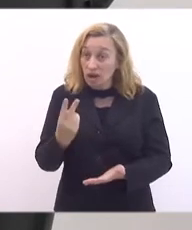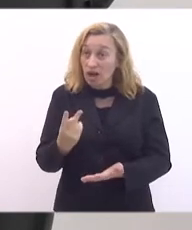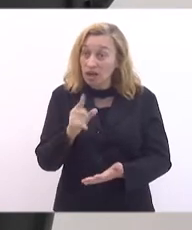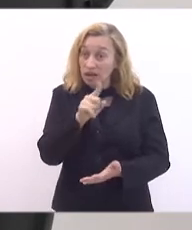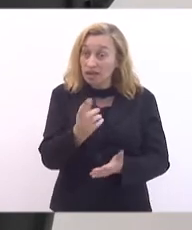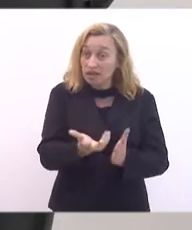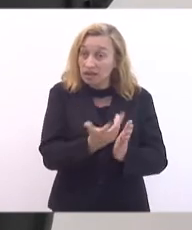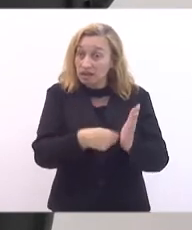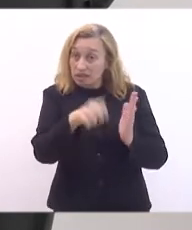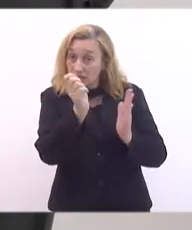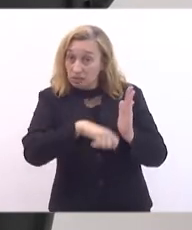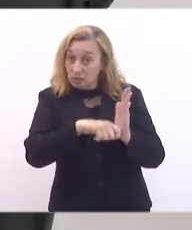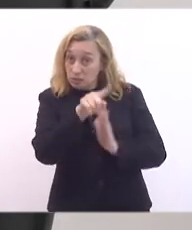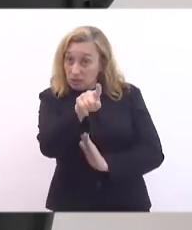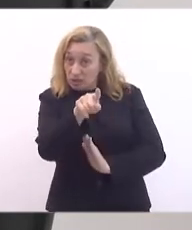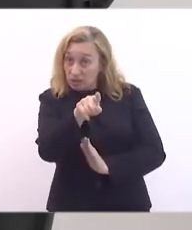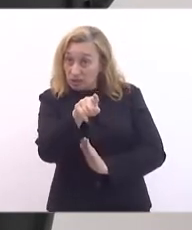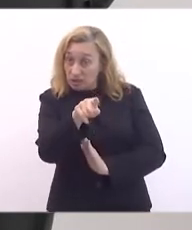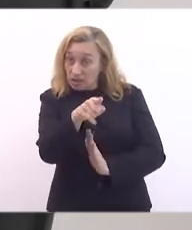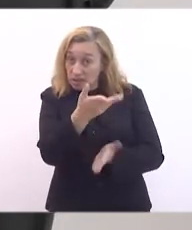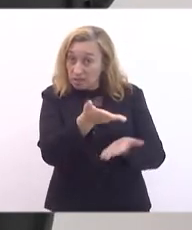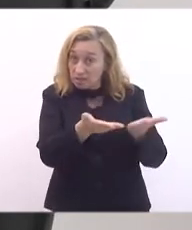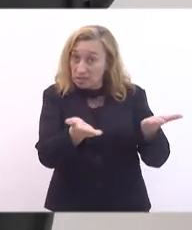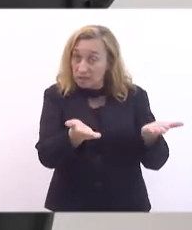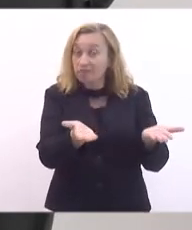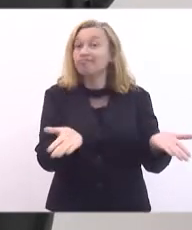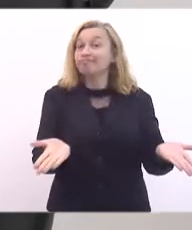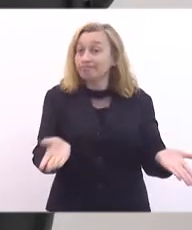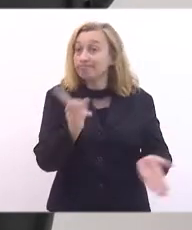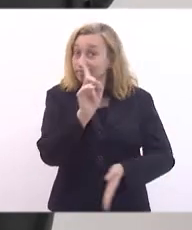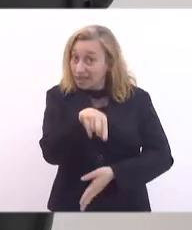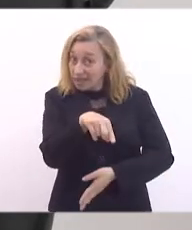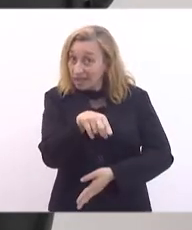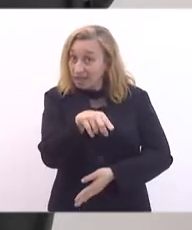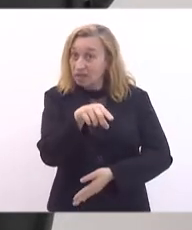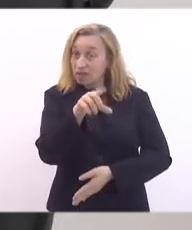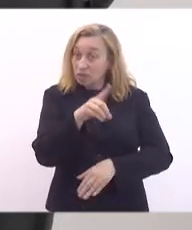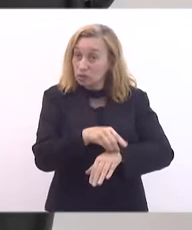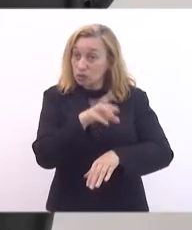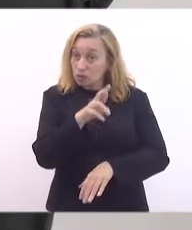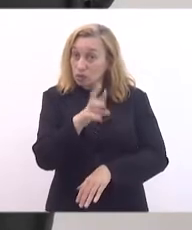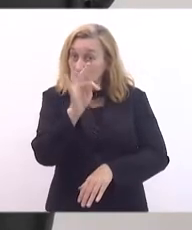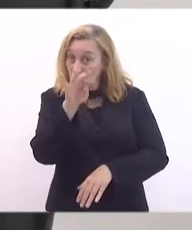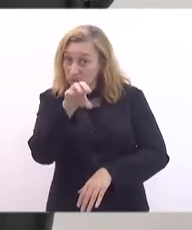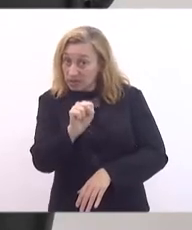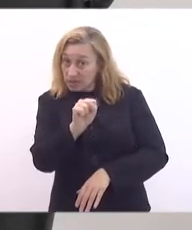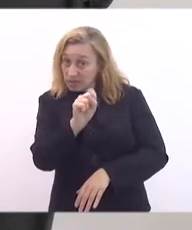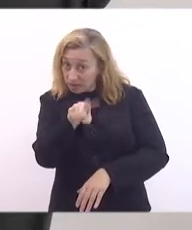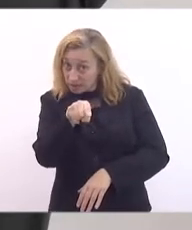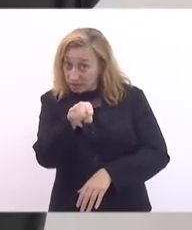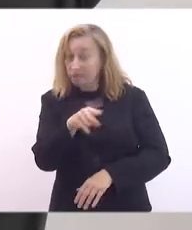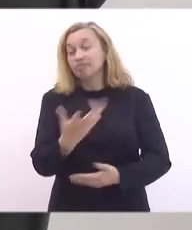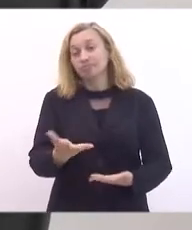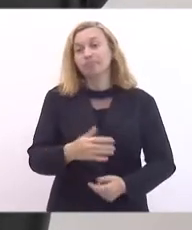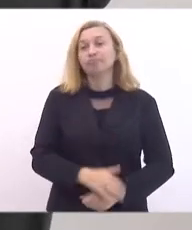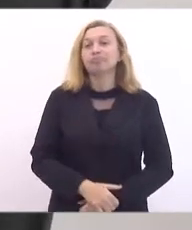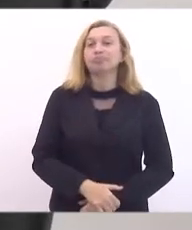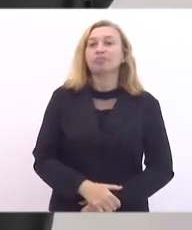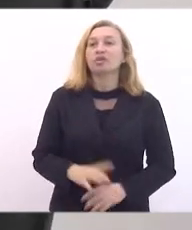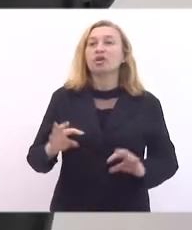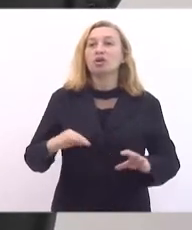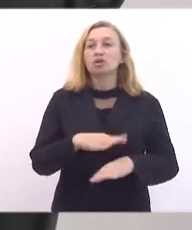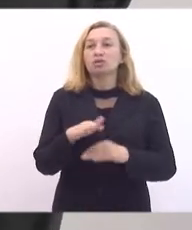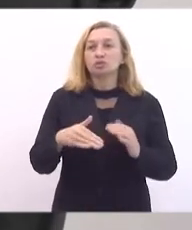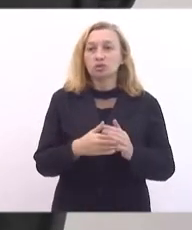Carga Tributária elevada aqui e já caiu por terra né Doutor Thomas e é porque